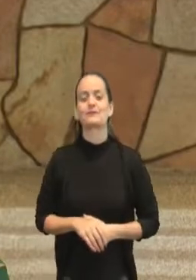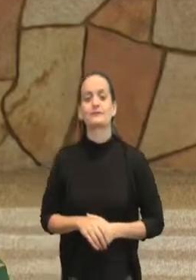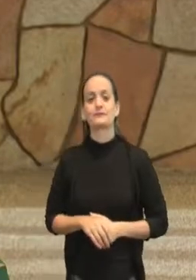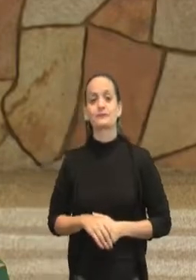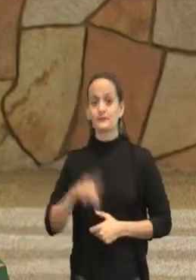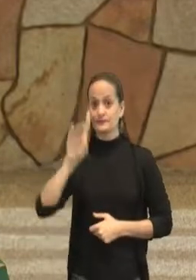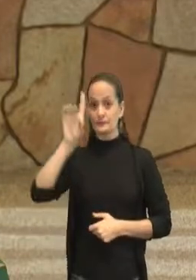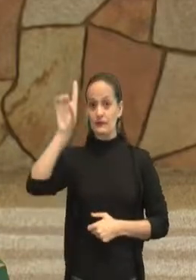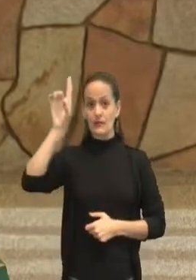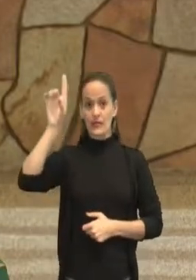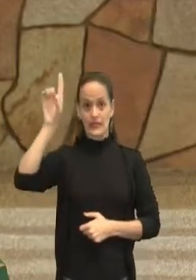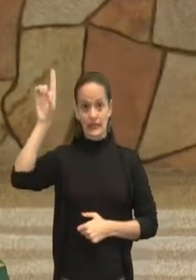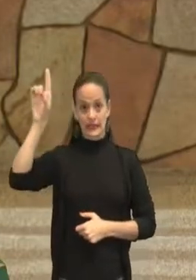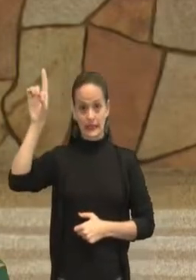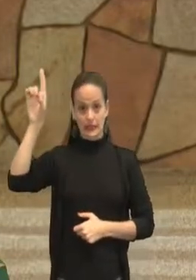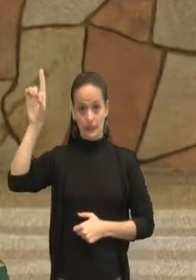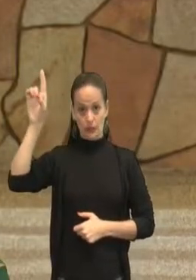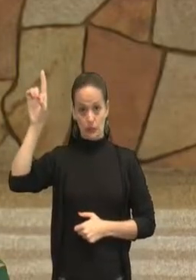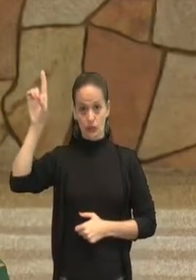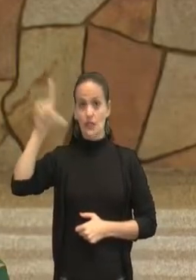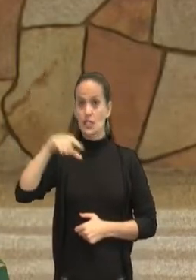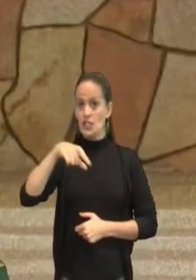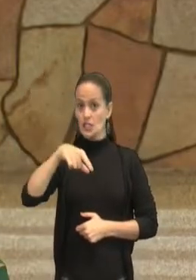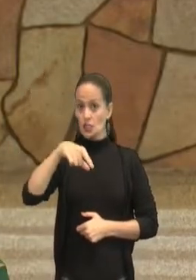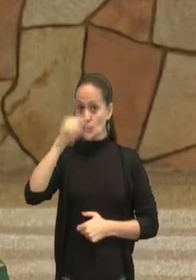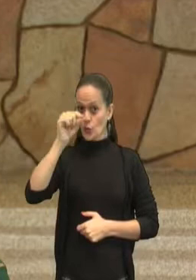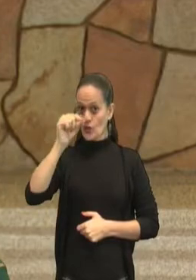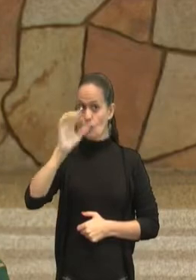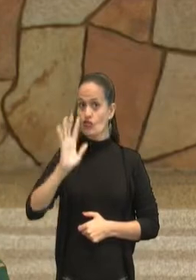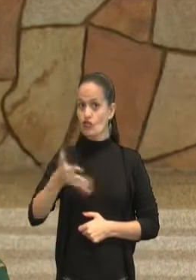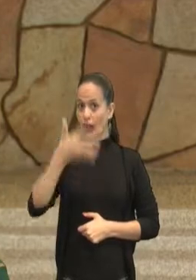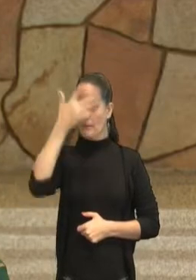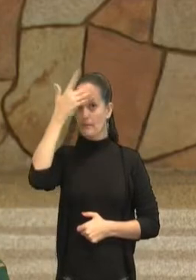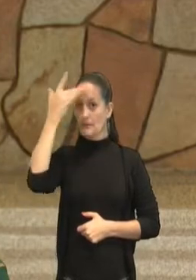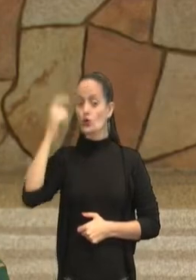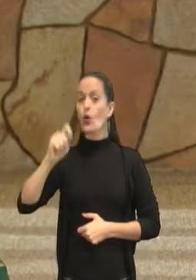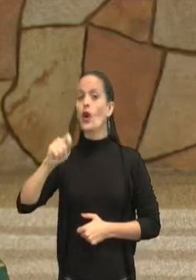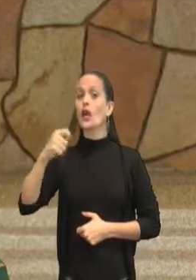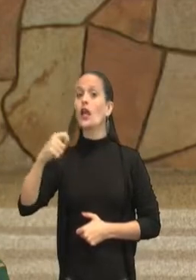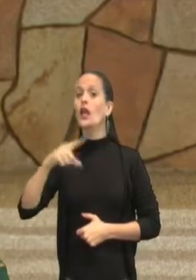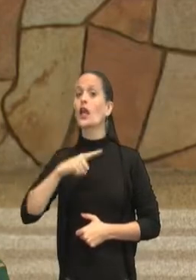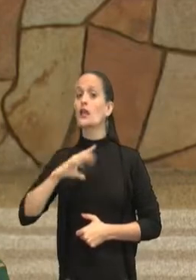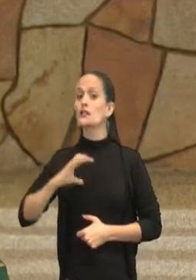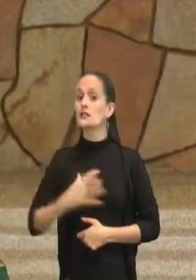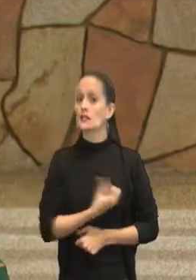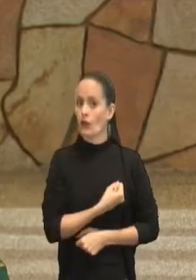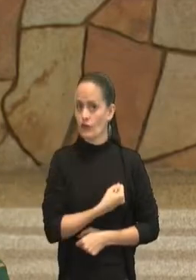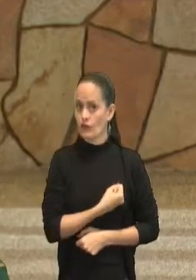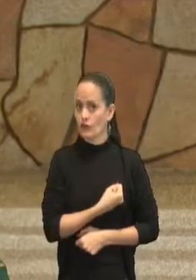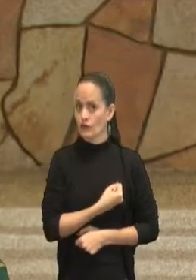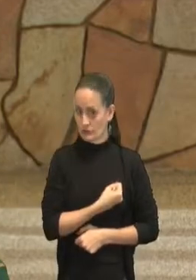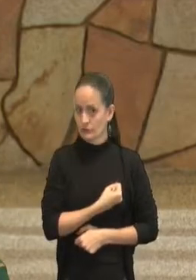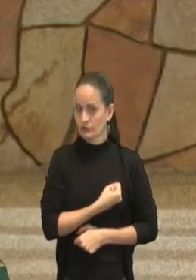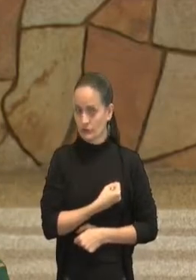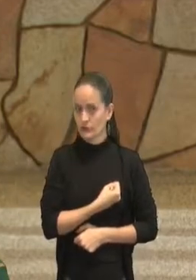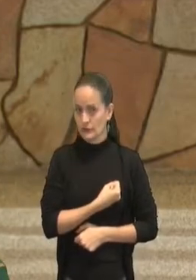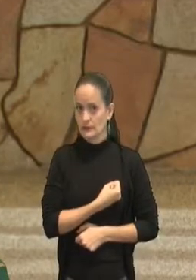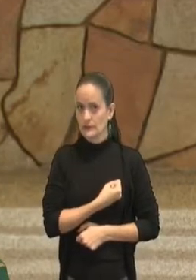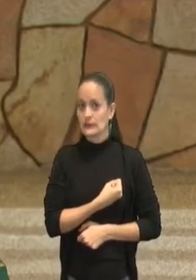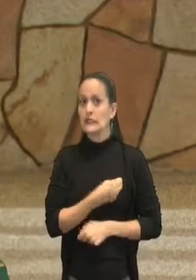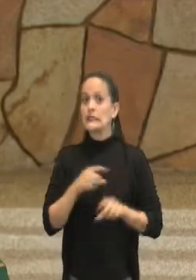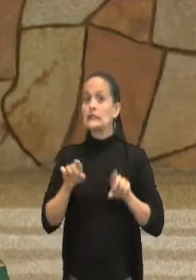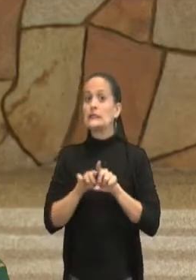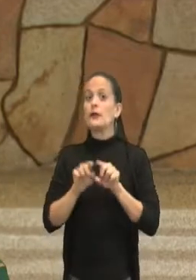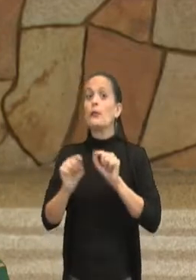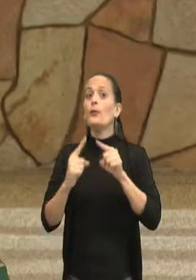Deus escolheu de antemão os que serão salvos. Mas é importante notarmos que essa escolha prévia de